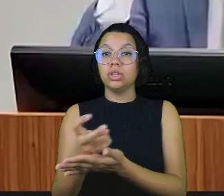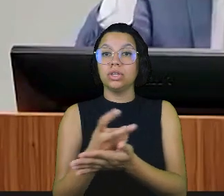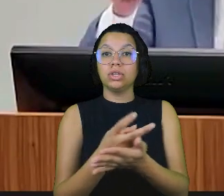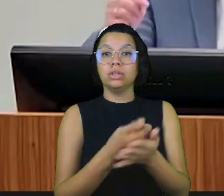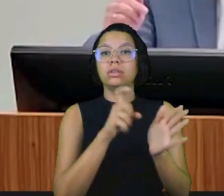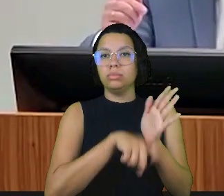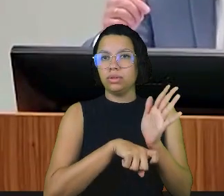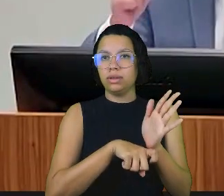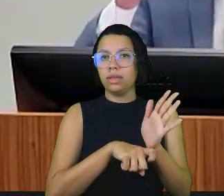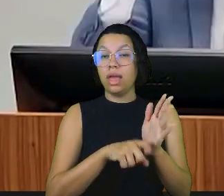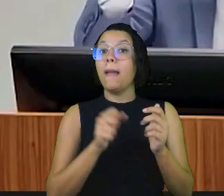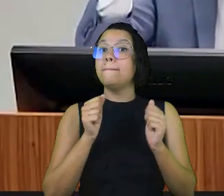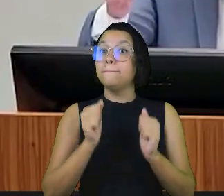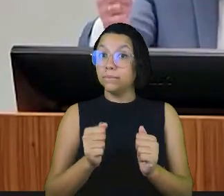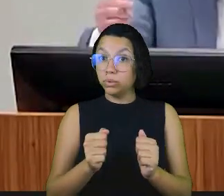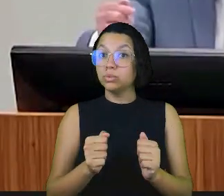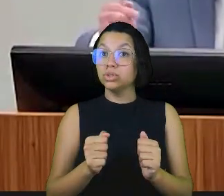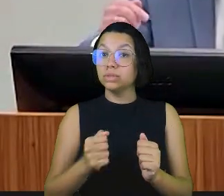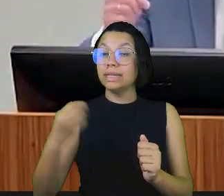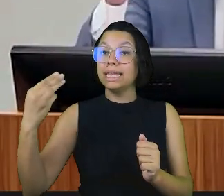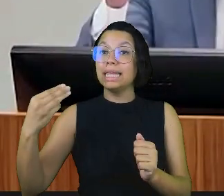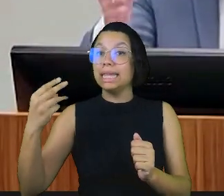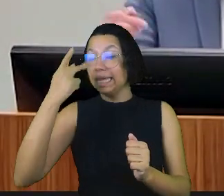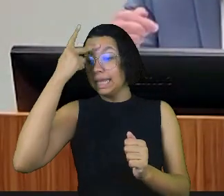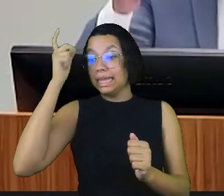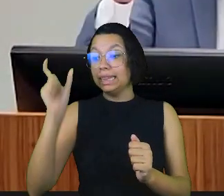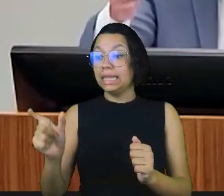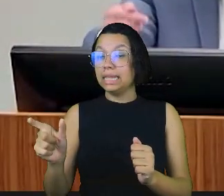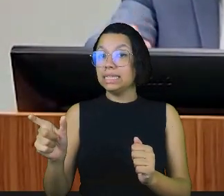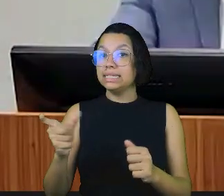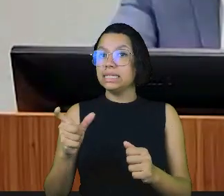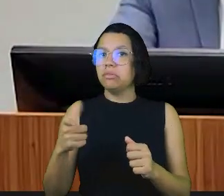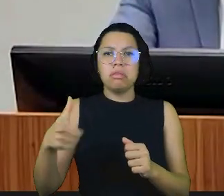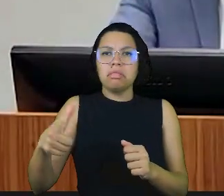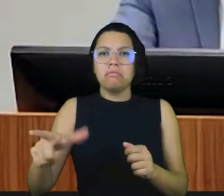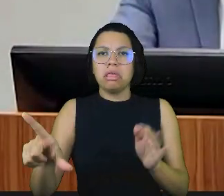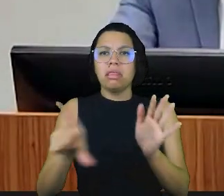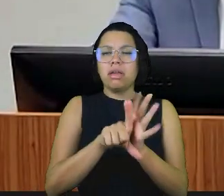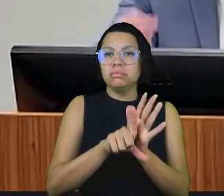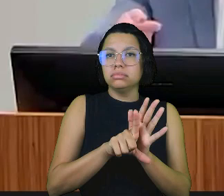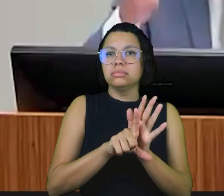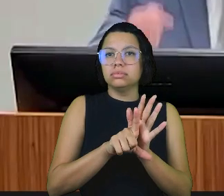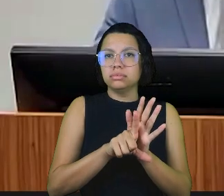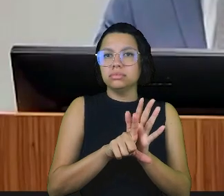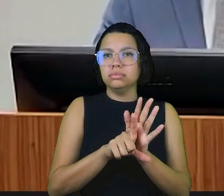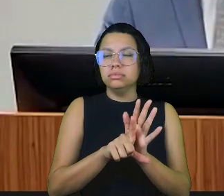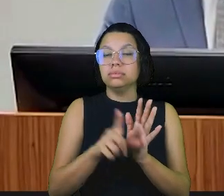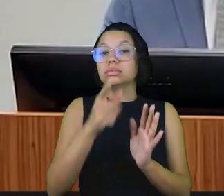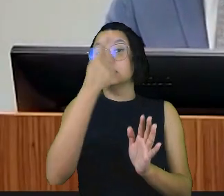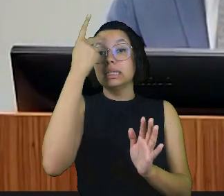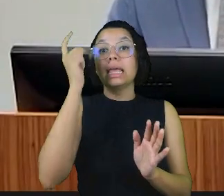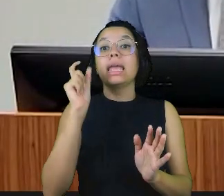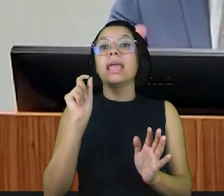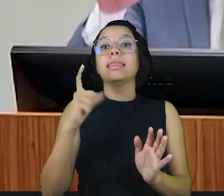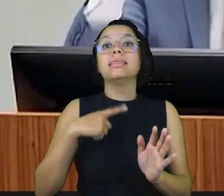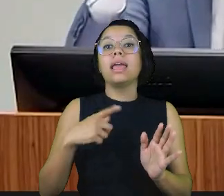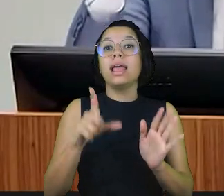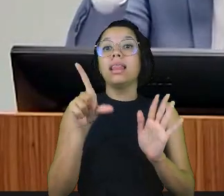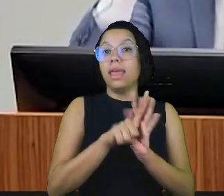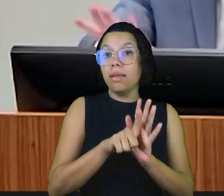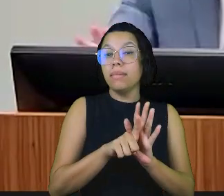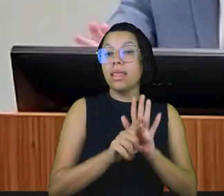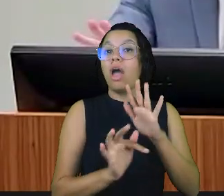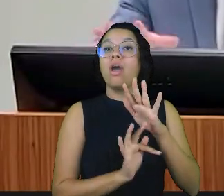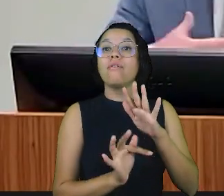É possível que terceiros, despidos de legitimidade, quem tem legitimidade formalmente falando,